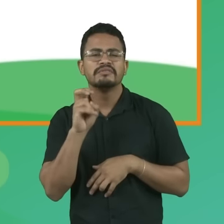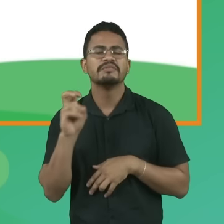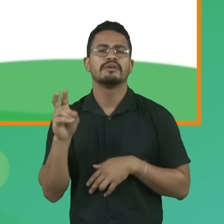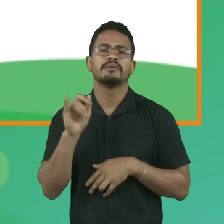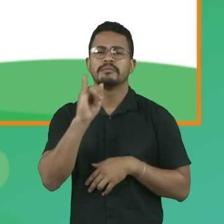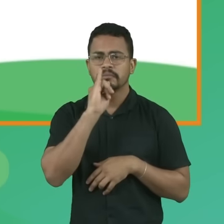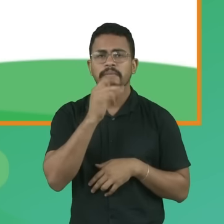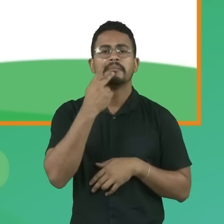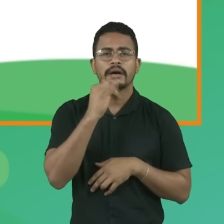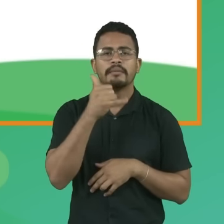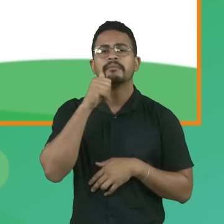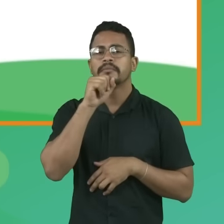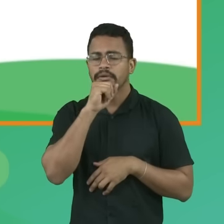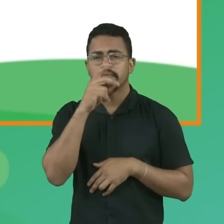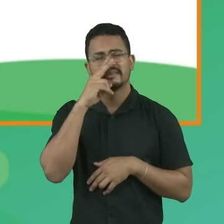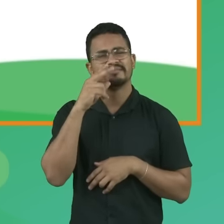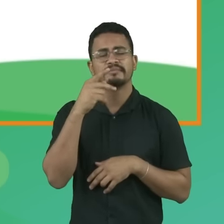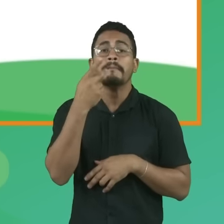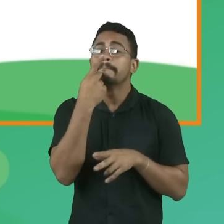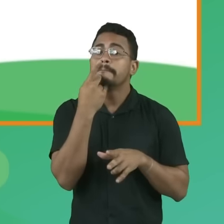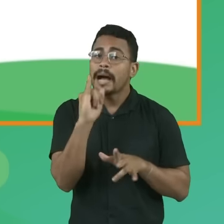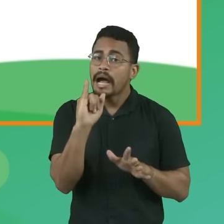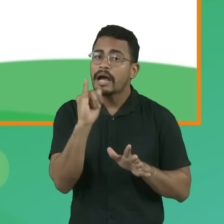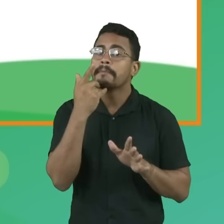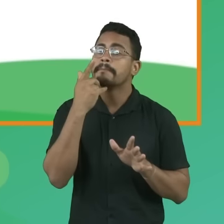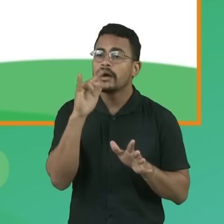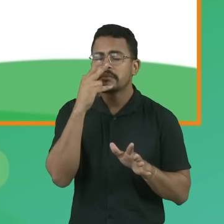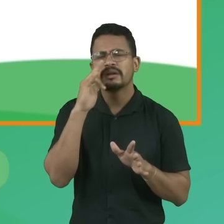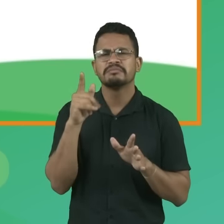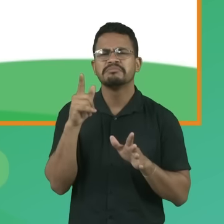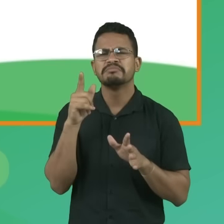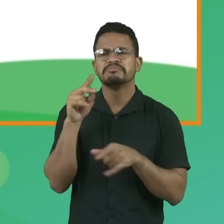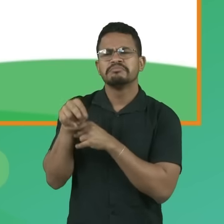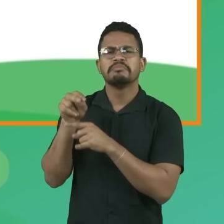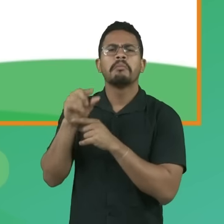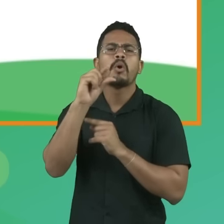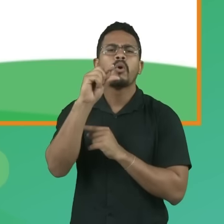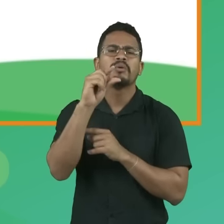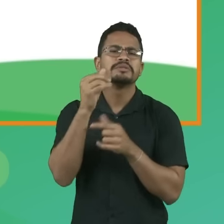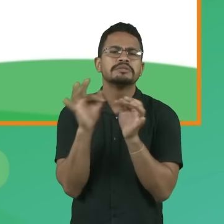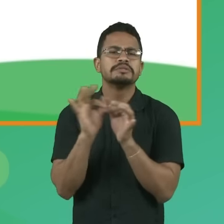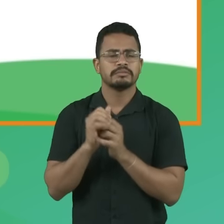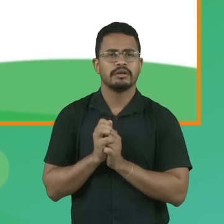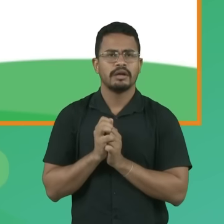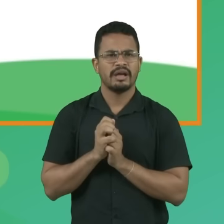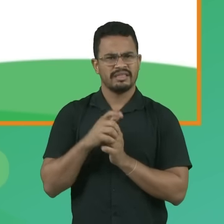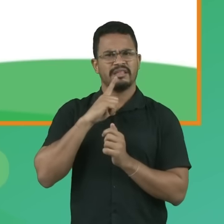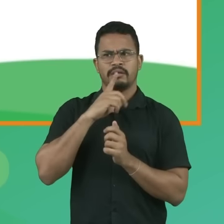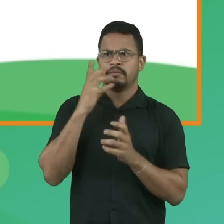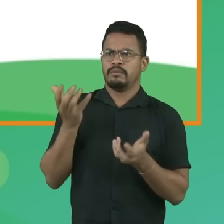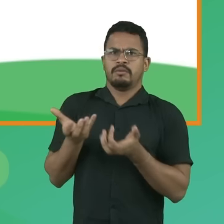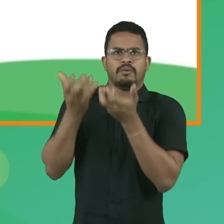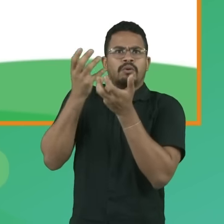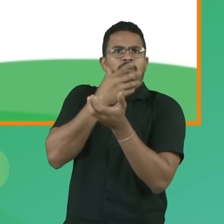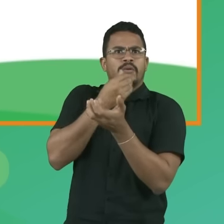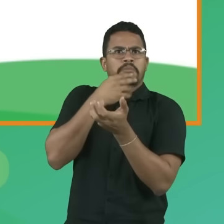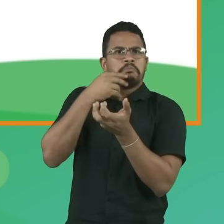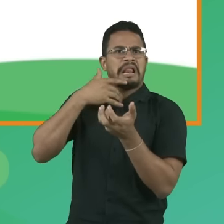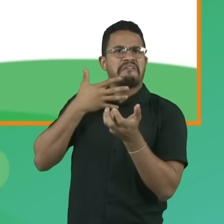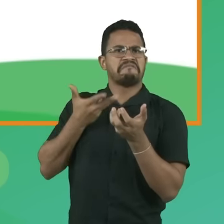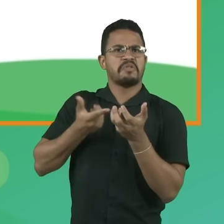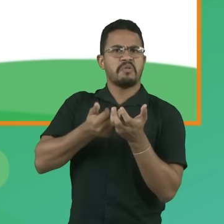pais que fazem o mínimo, né? Por seus filhos e são exaltados enquanto as mulheres não, né? Elas têm que ser a